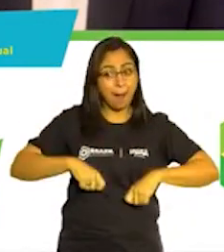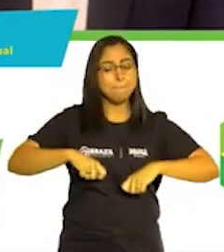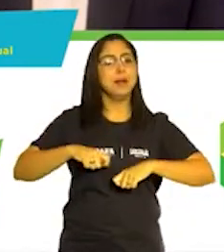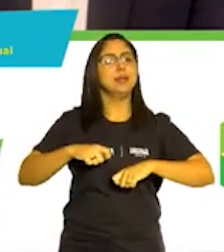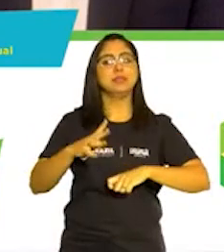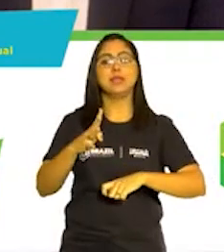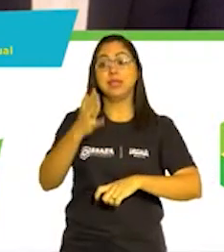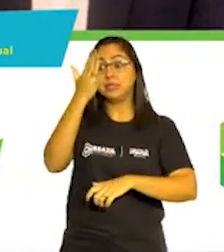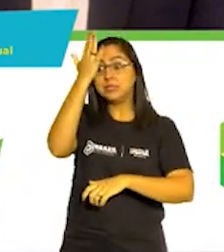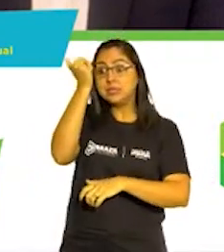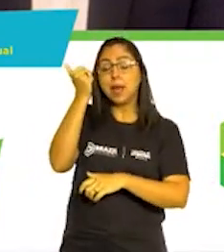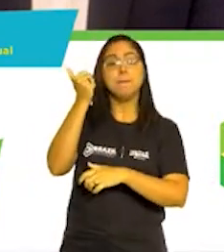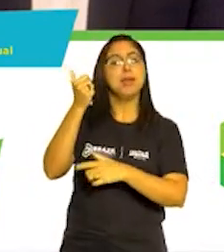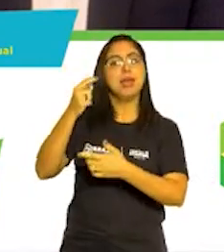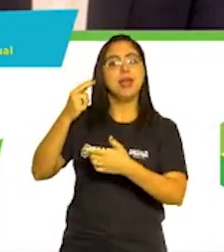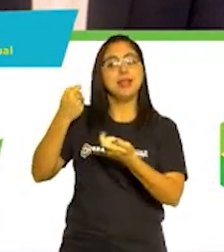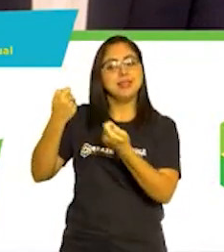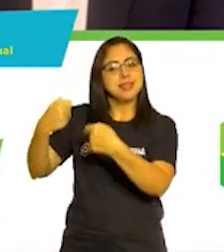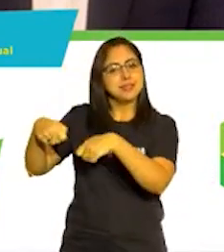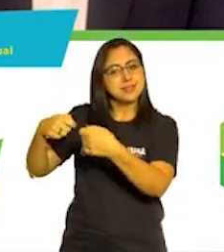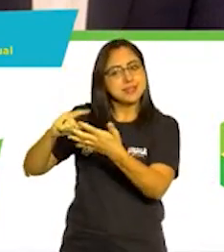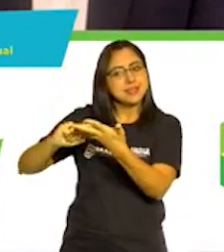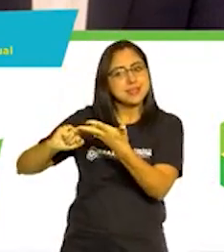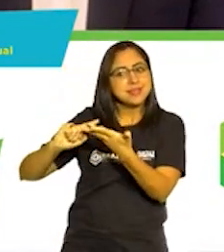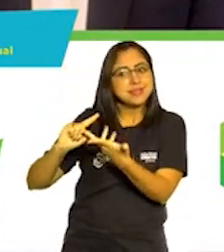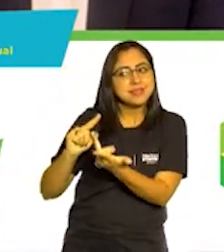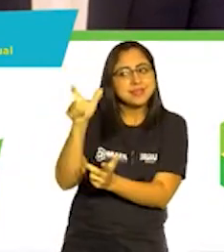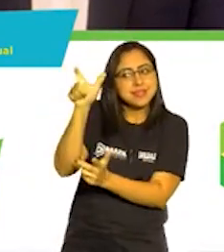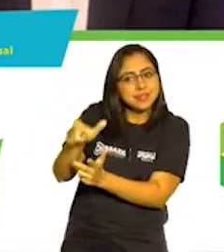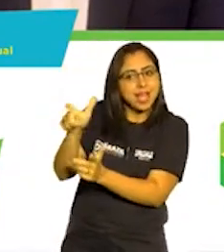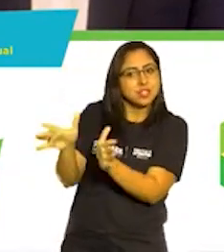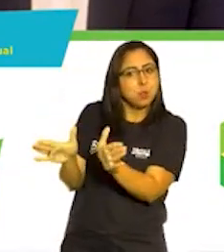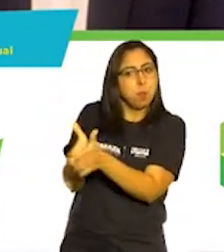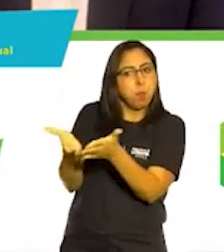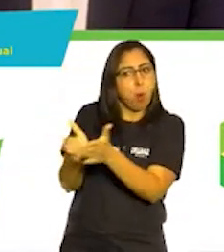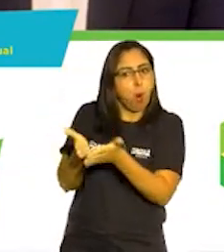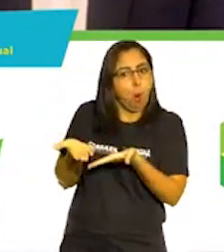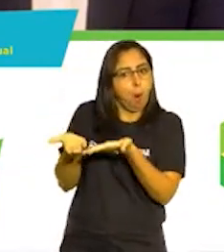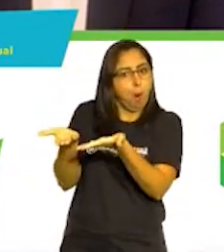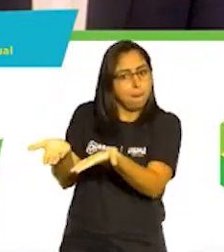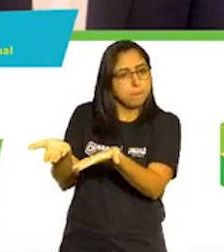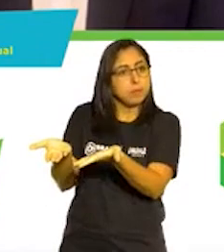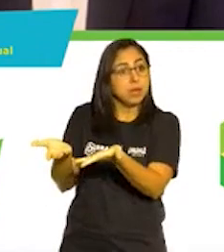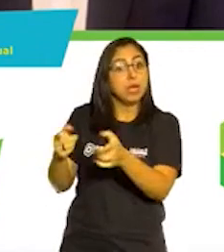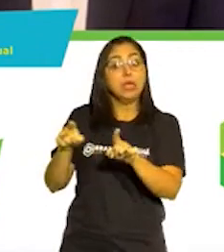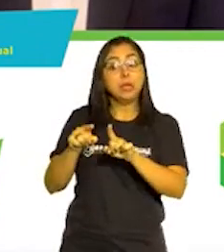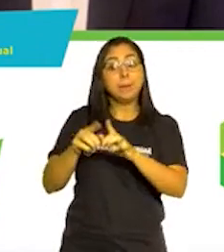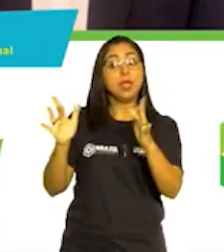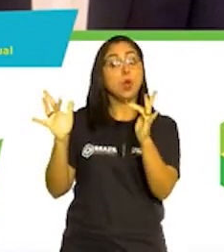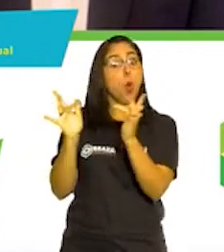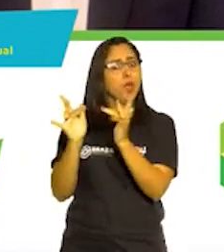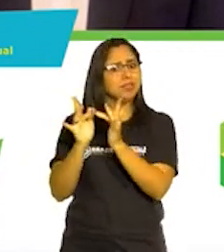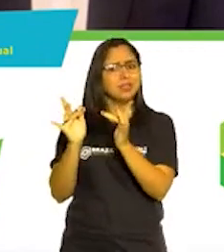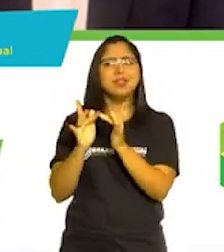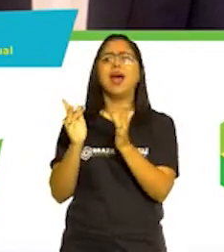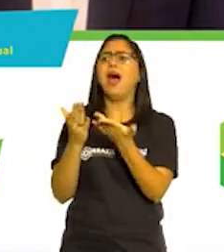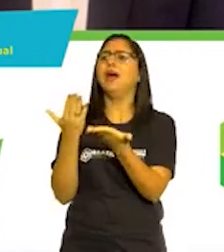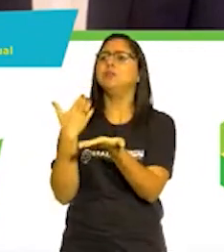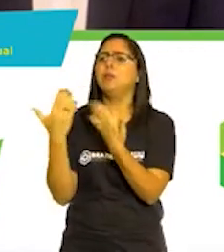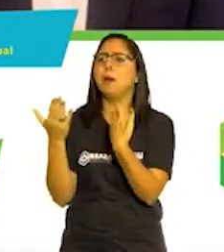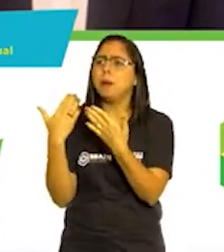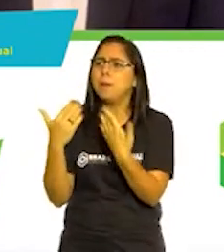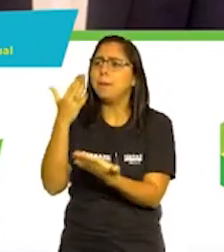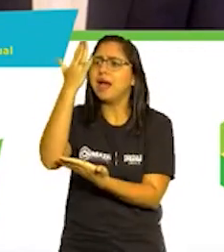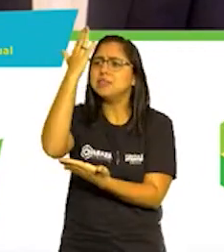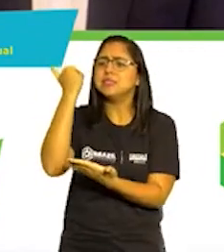pobres e eu preciso ter a capacidade de entrar em contato com ele e, portanto, dar